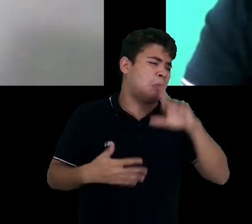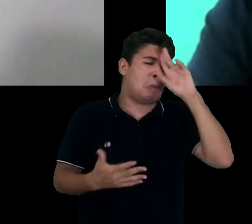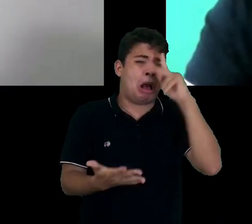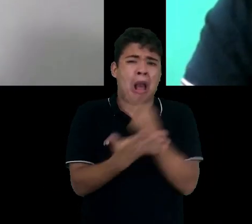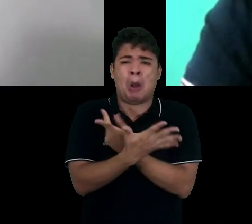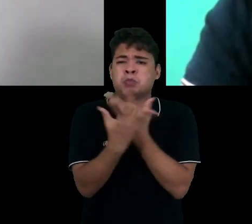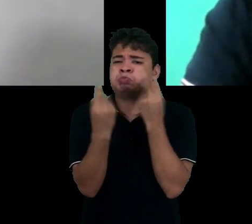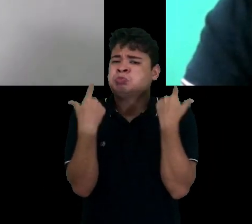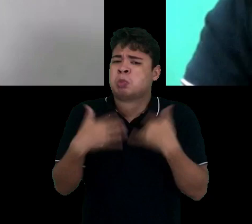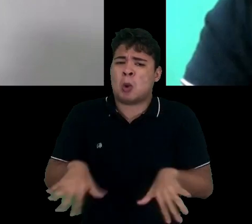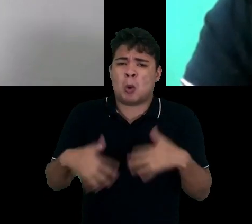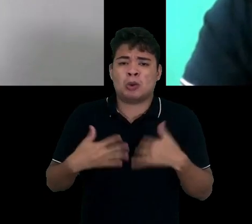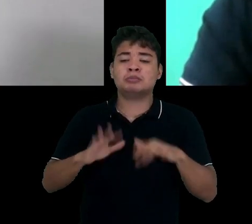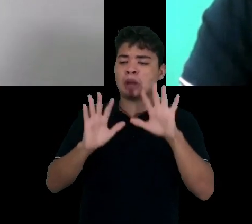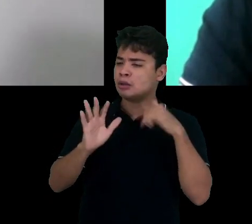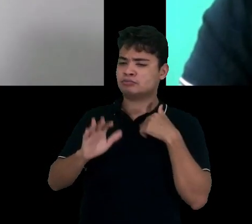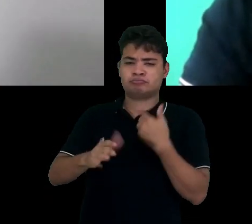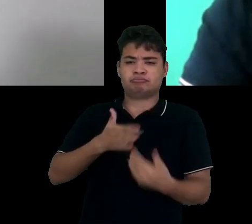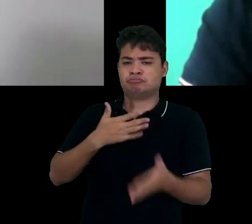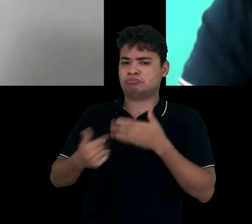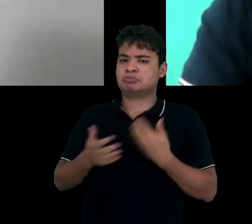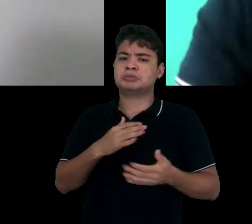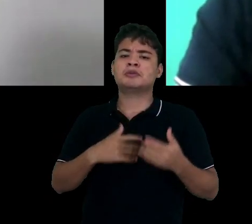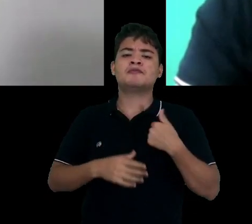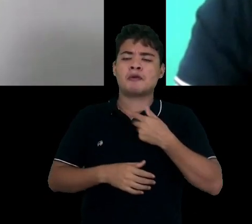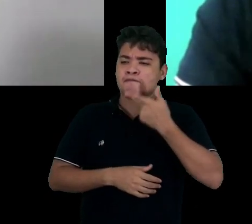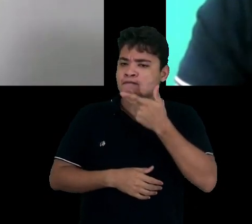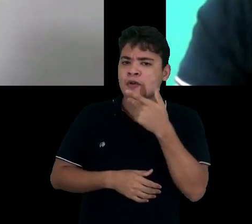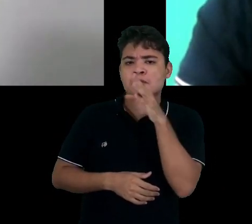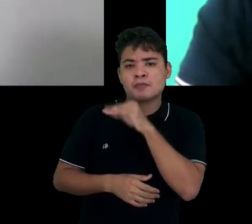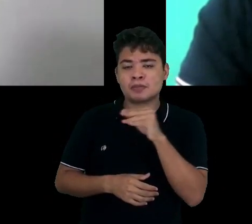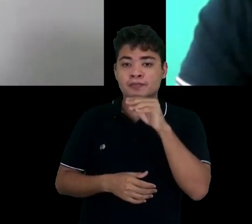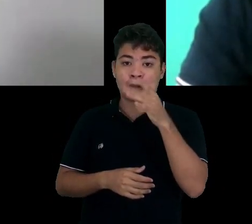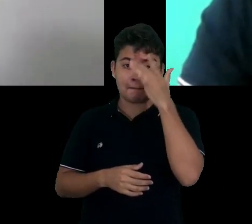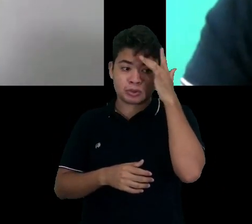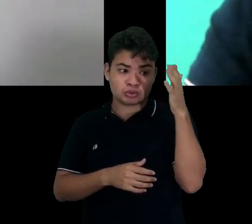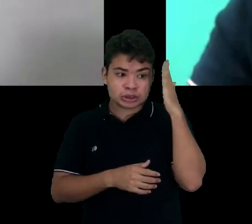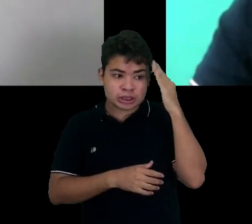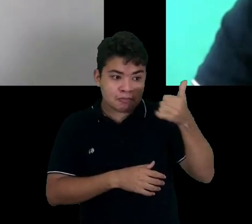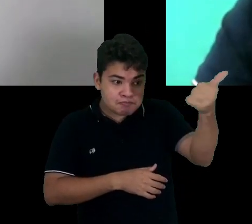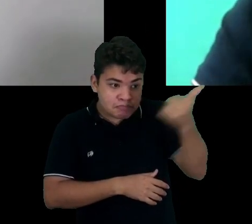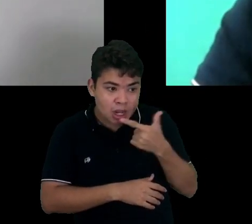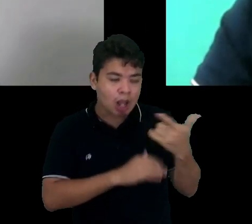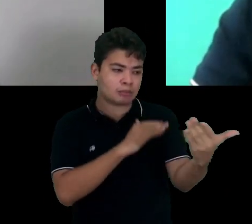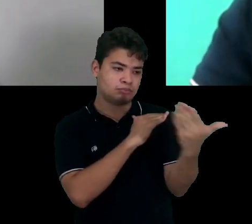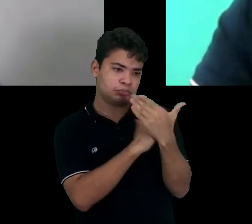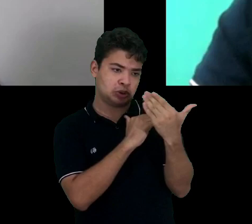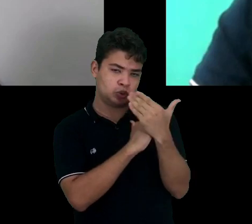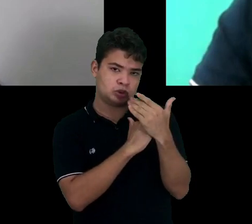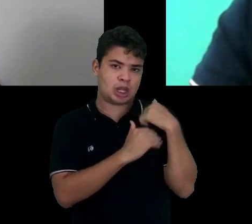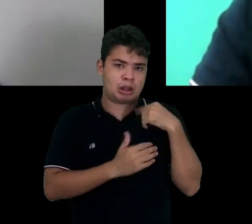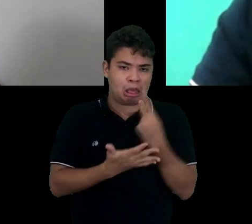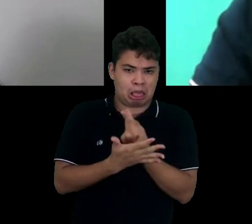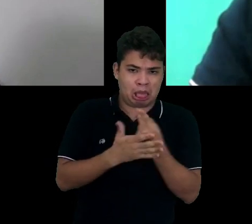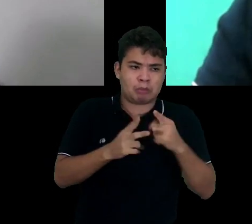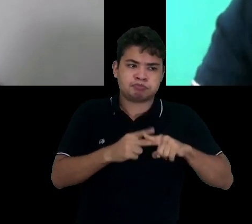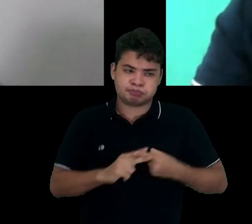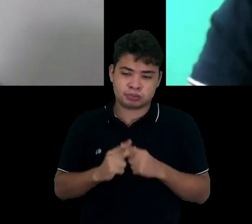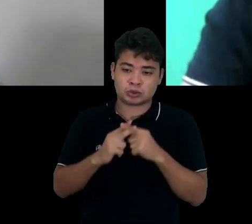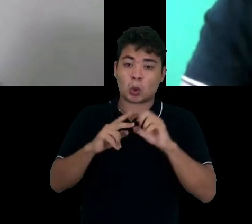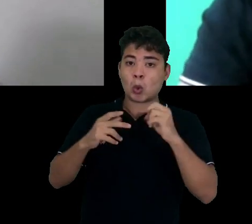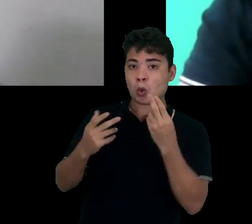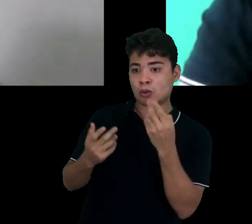falava com a pessoa. E assim eu fui treinando. Quem sabia mais do que eu me ajudava nos erros que eu cometia.